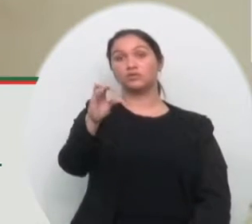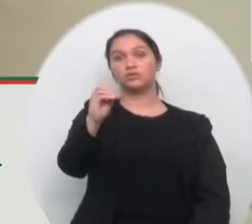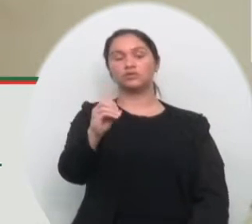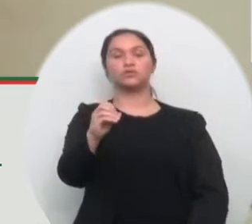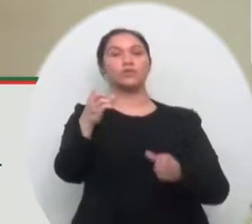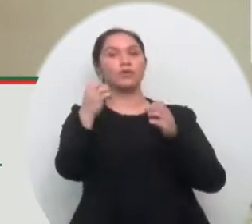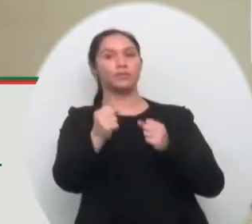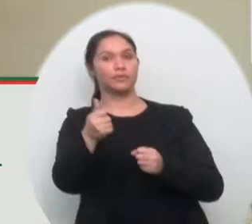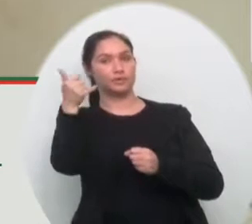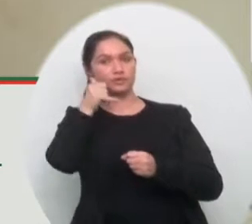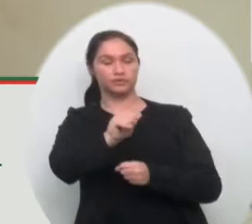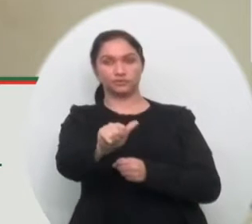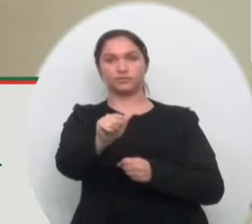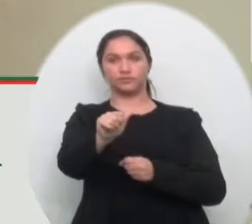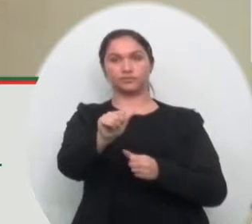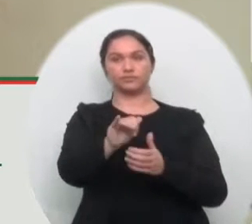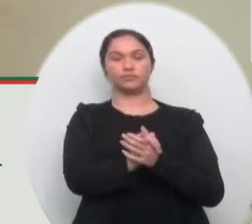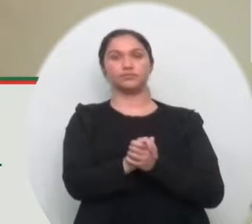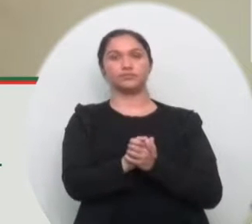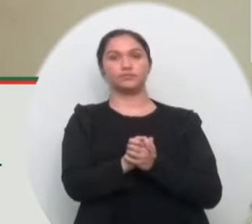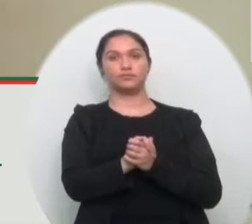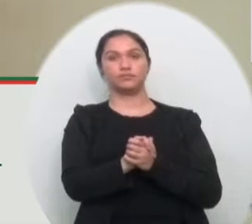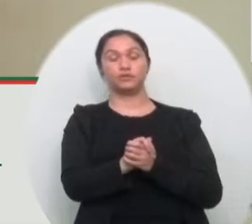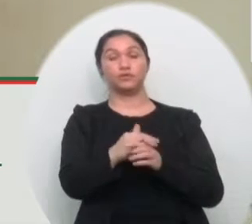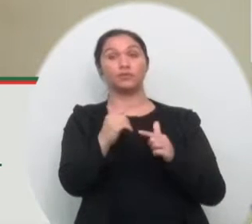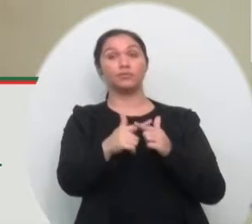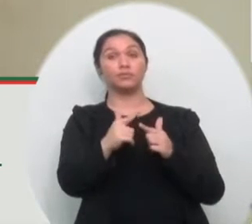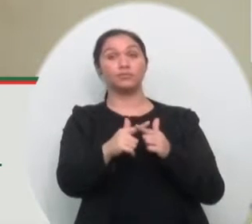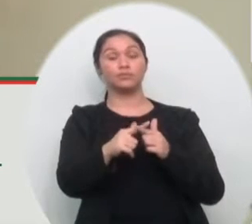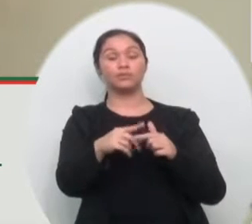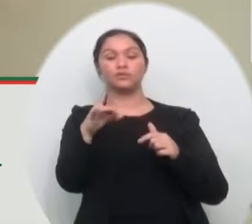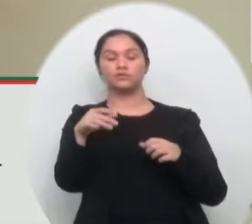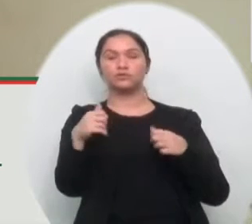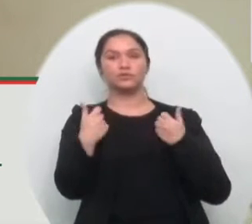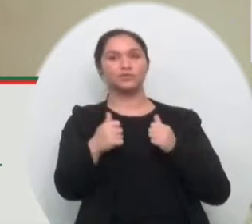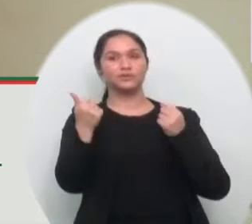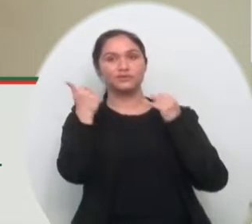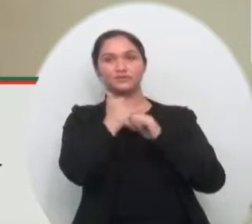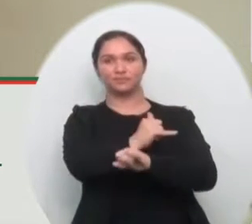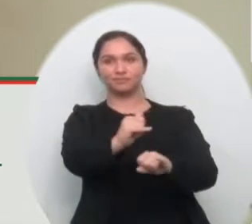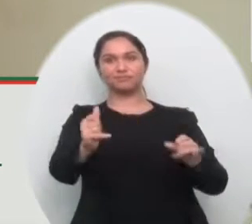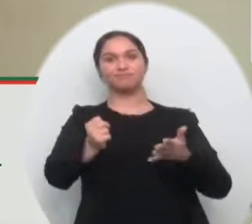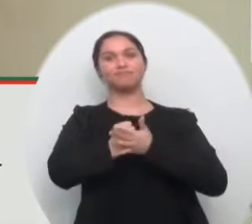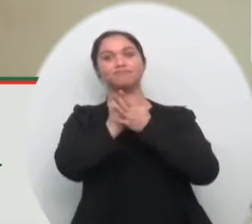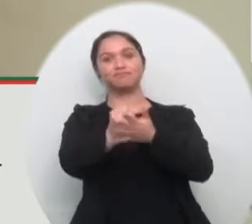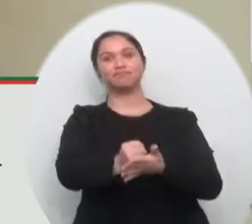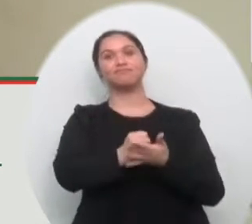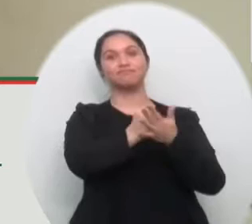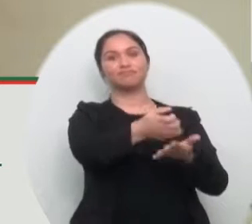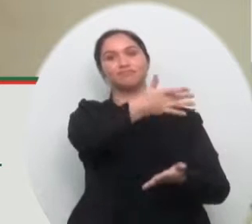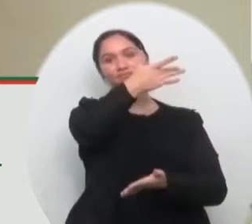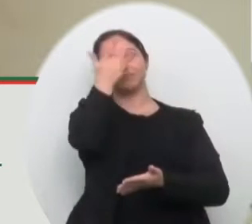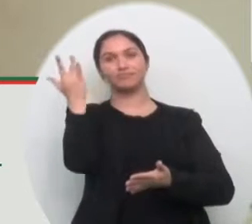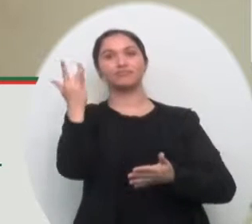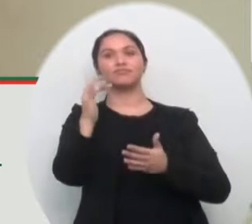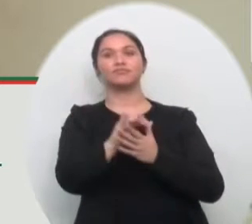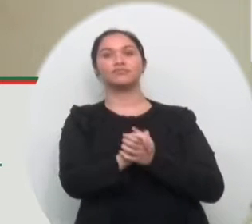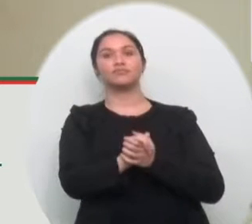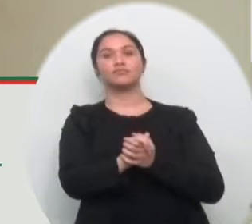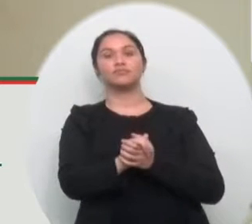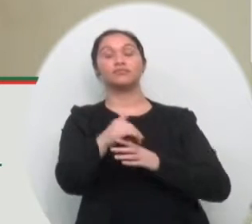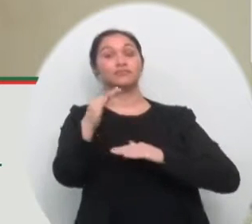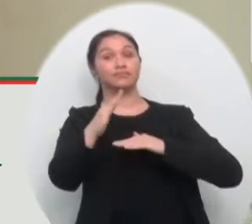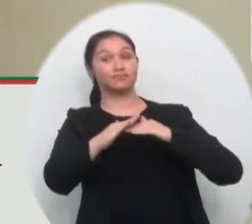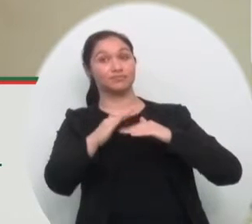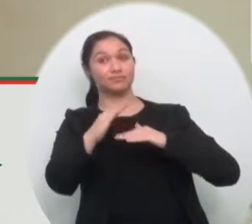que concretizaram isso, infelizmente, tivessem acesso à informação, à ajuda de algum profissional. Então, essas informações,